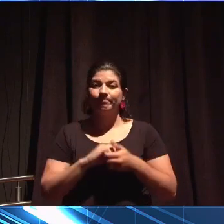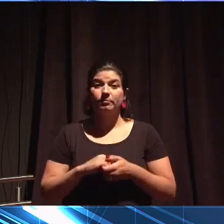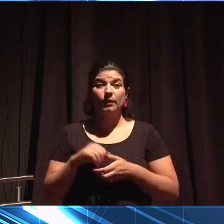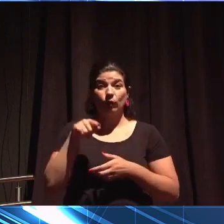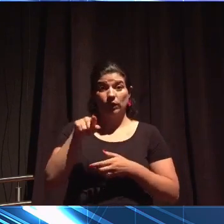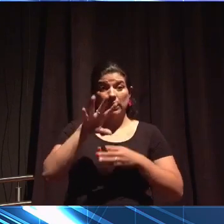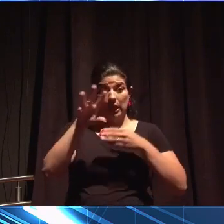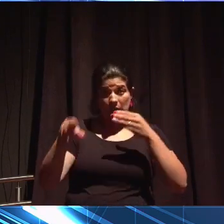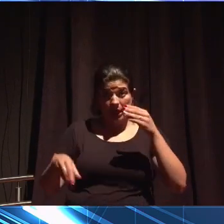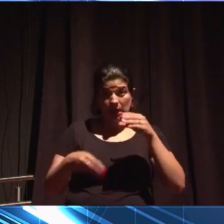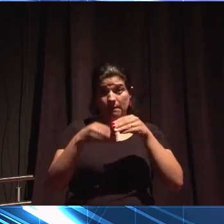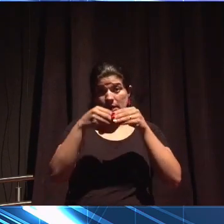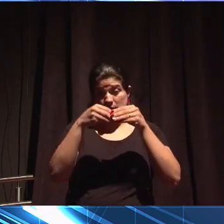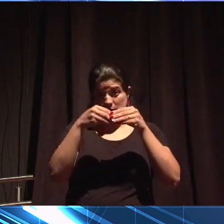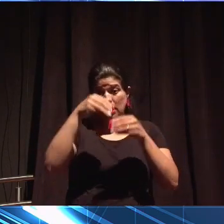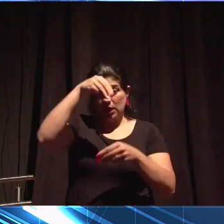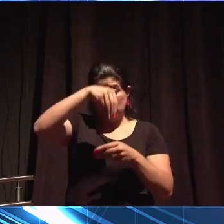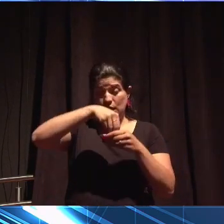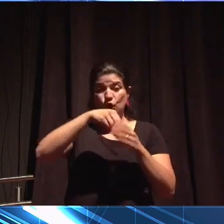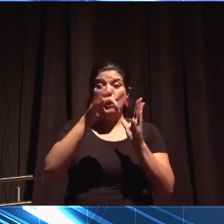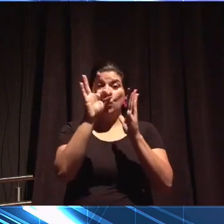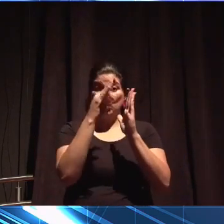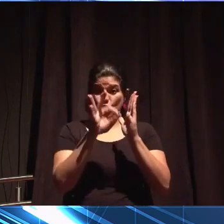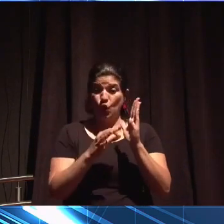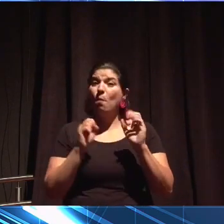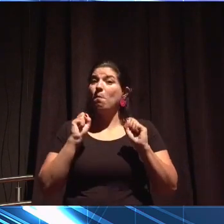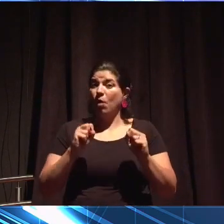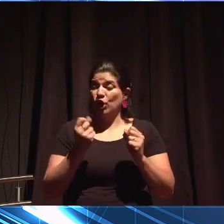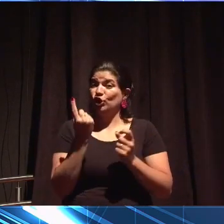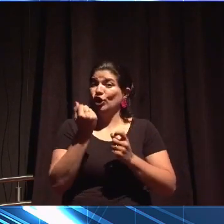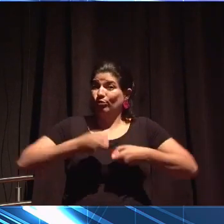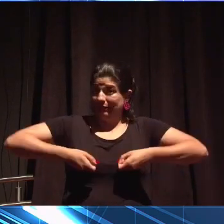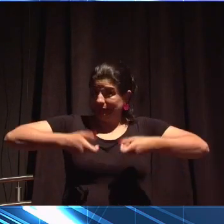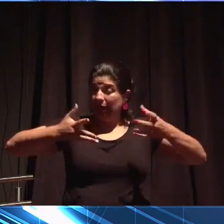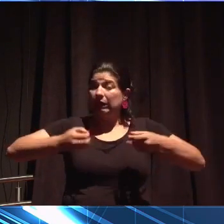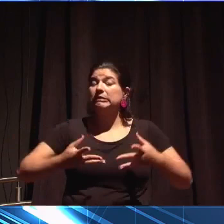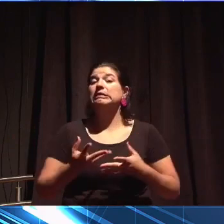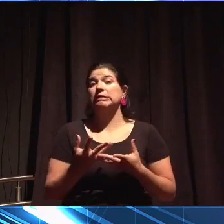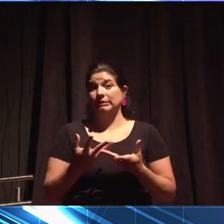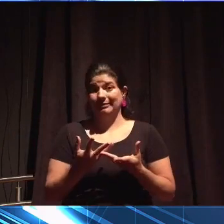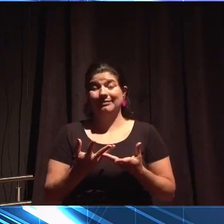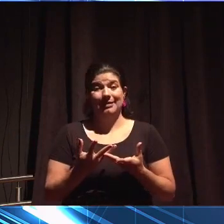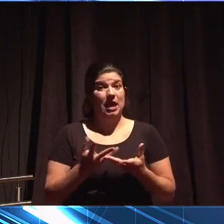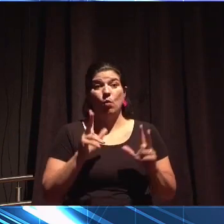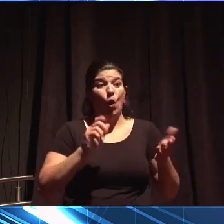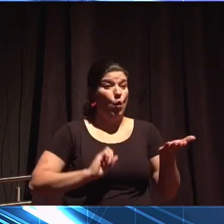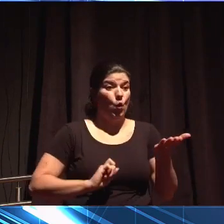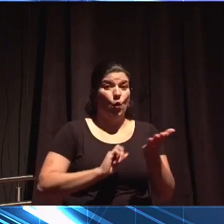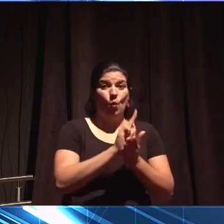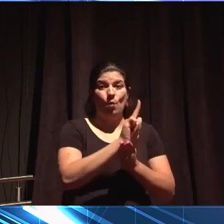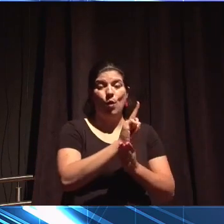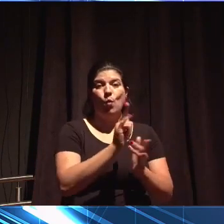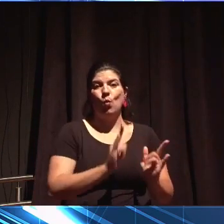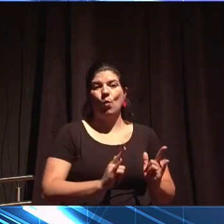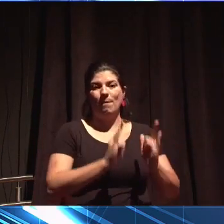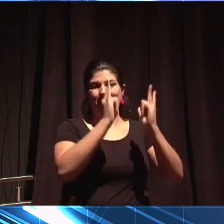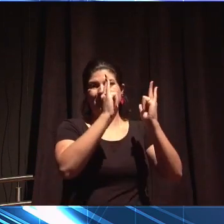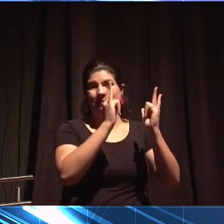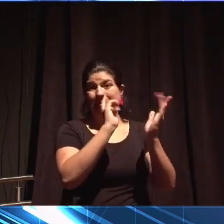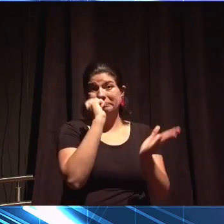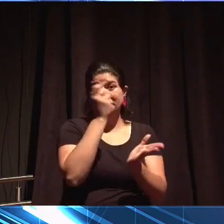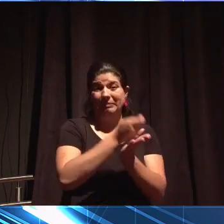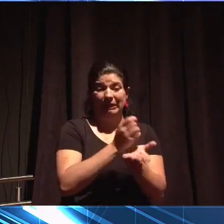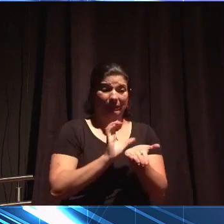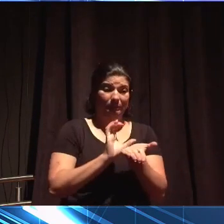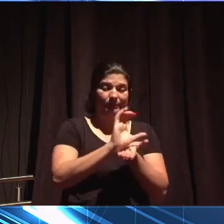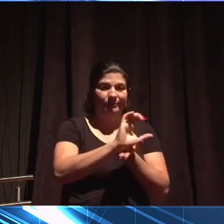você implementa isso no código, você pode gastar um apartamento no final de semana. Então, assim, é muita grana no final do dia. Exatamente,